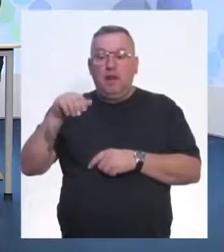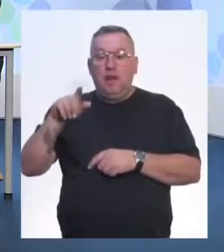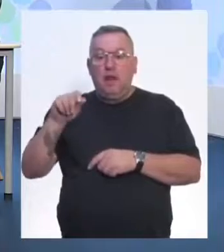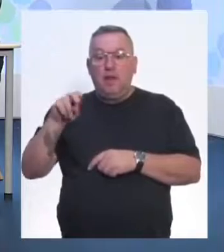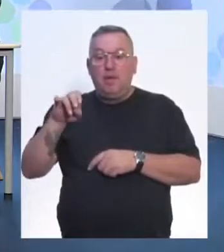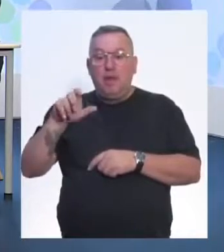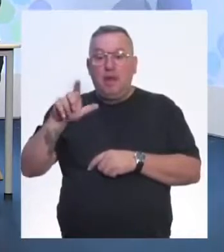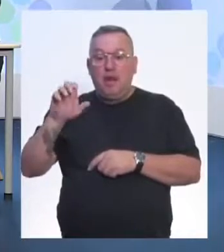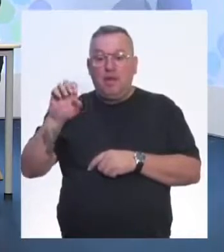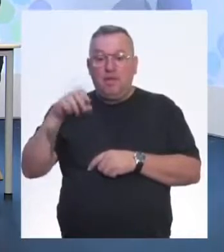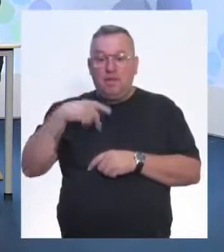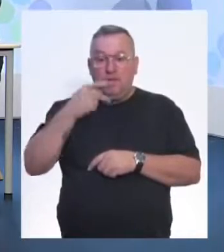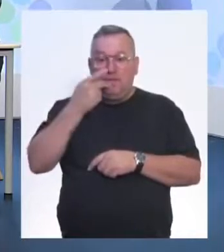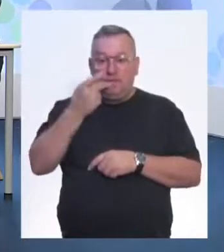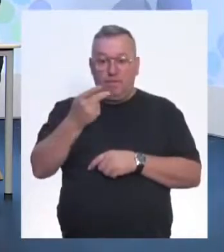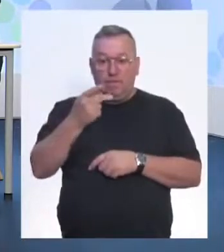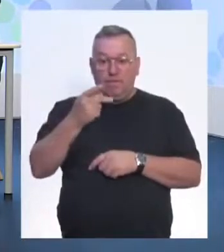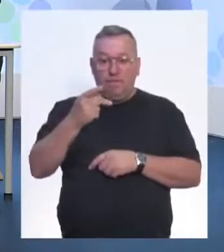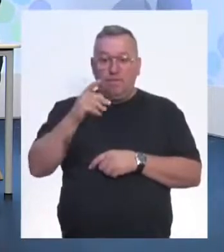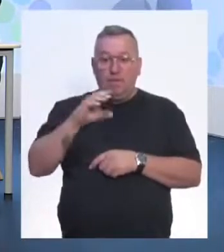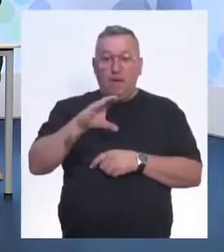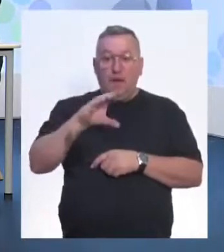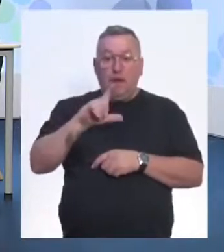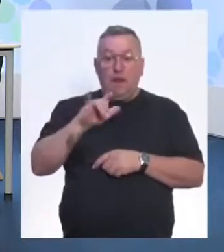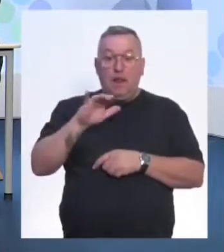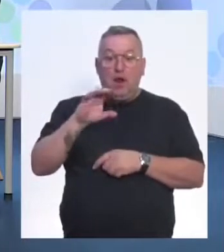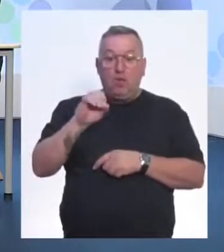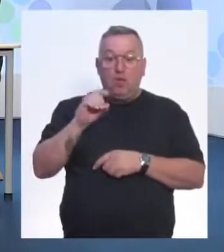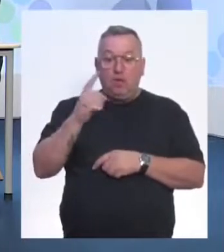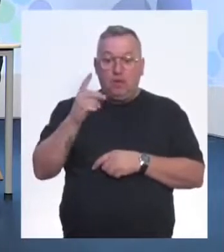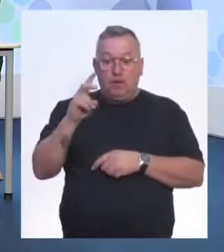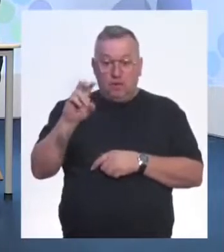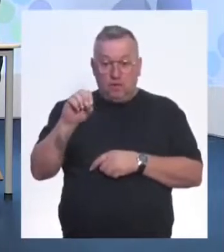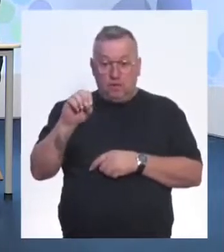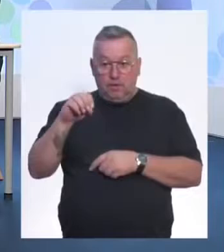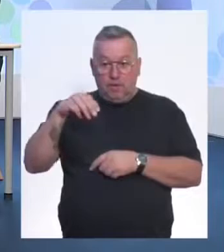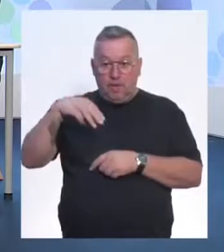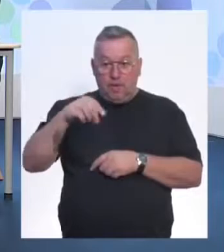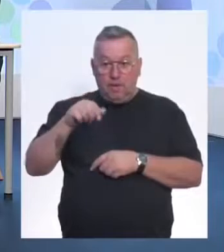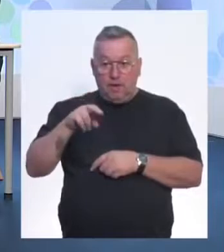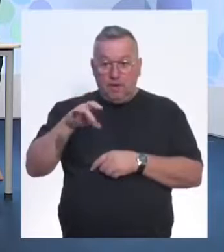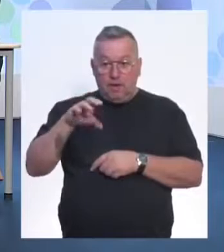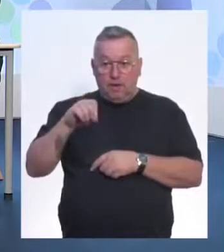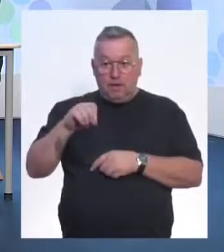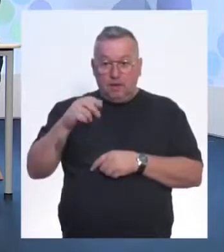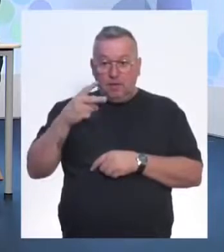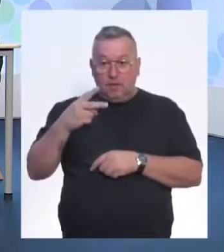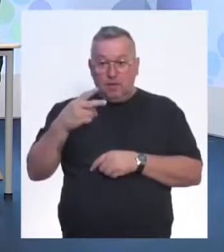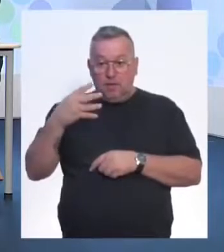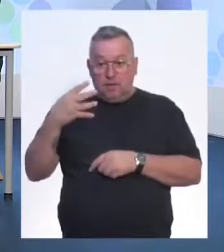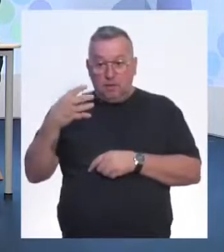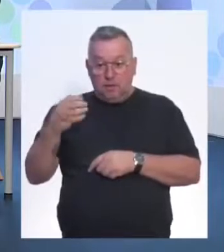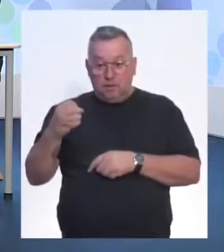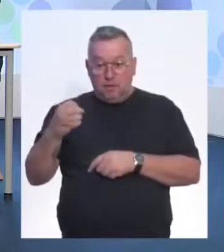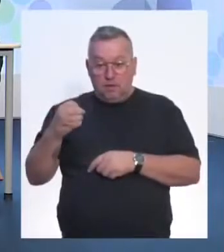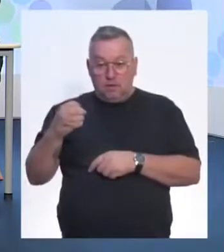Gabriele disseram Cláudio, 150. Ok. Mariana, 240.